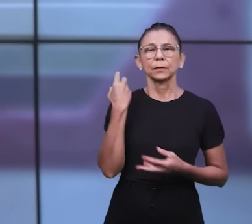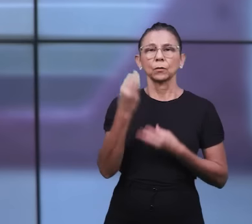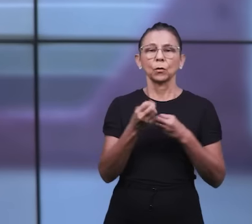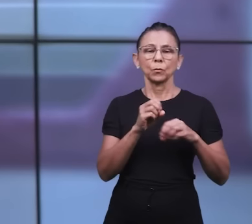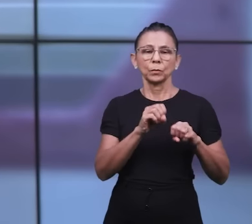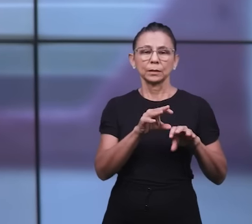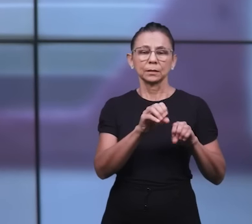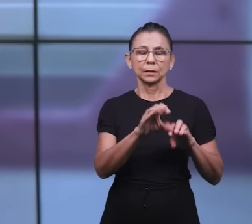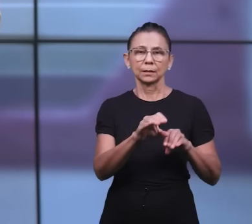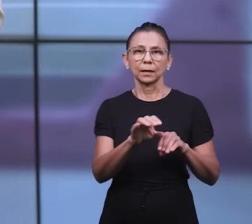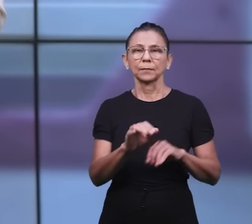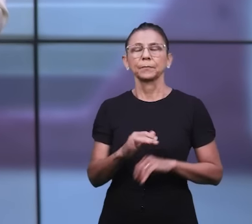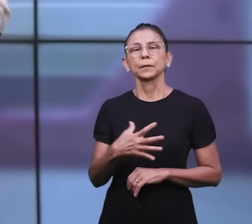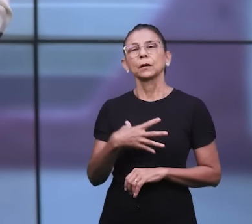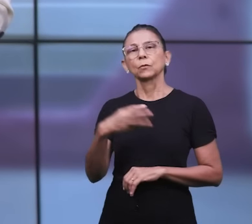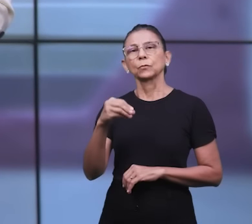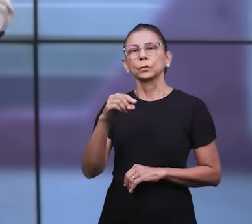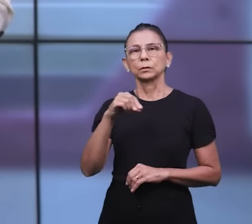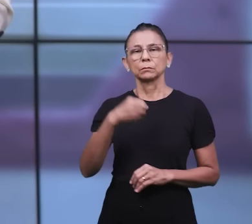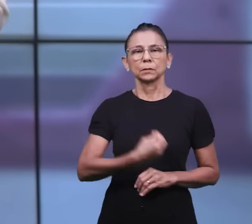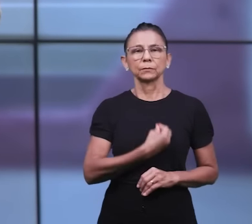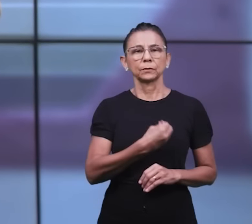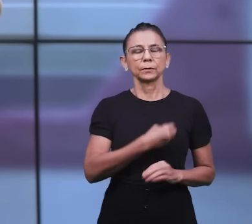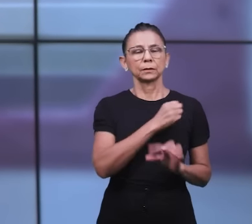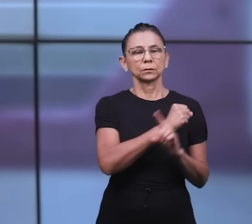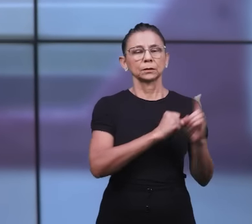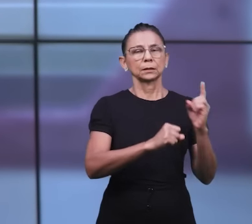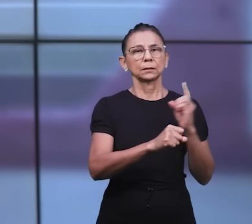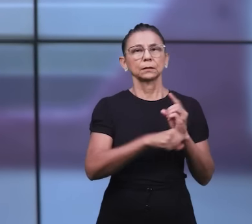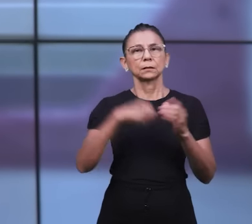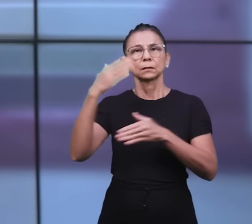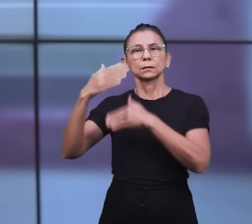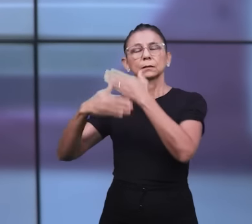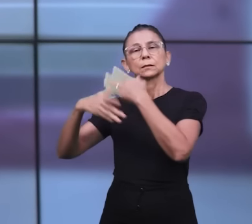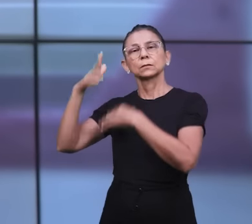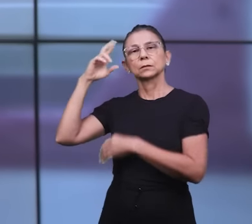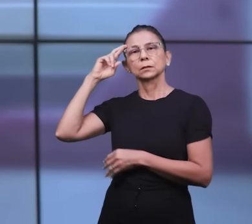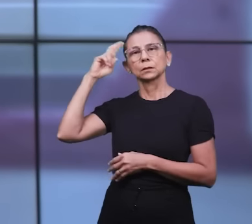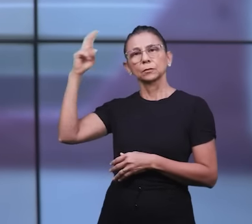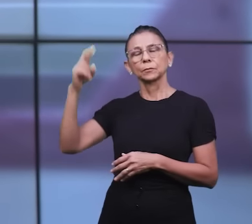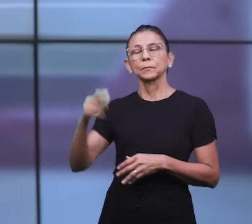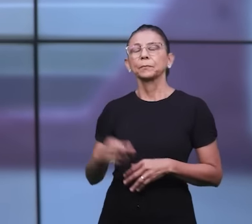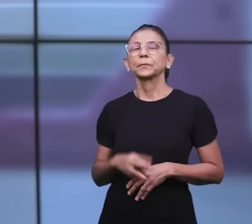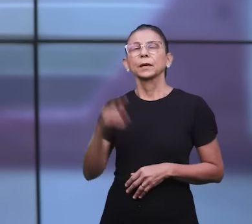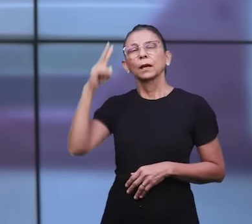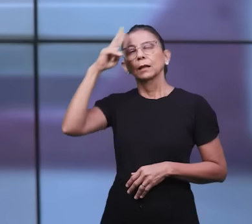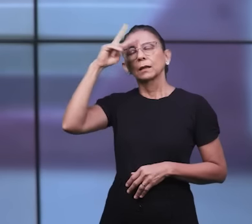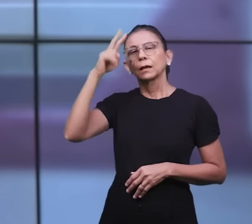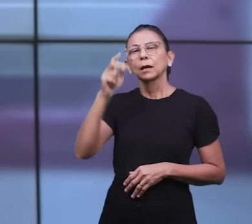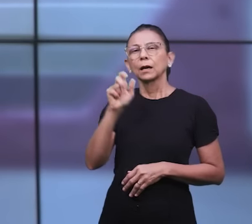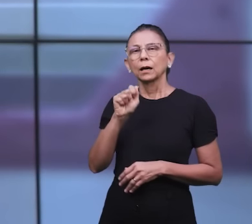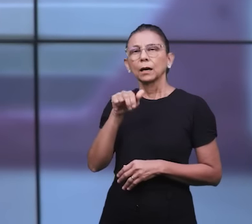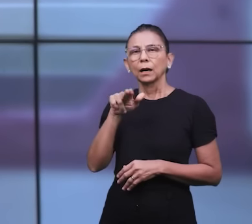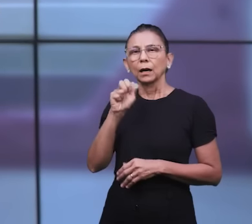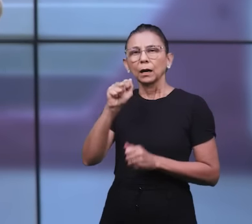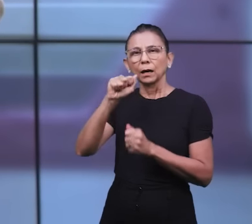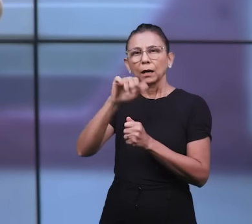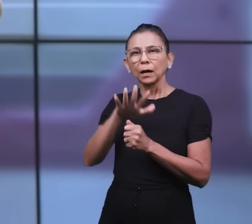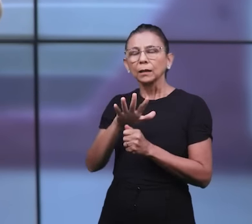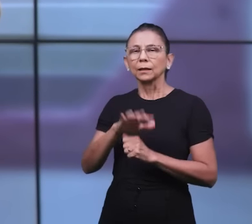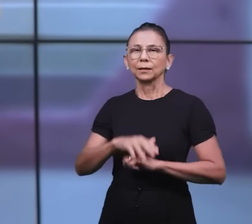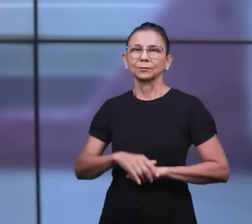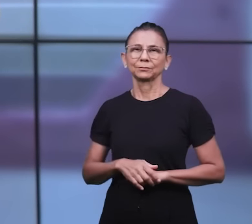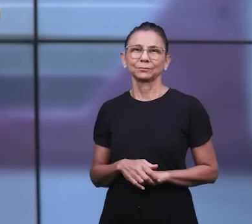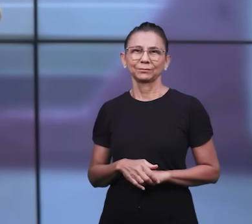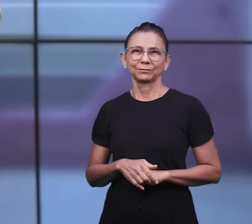presença do Senhor alicerçados no que aprendemos com Ana a respeito da Educação de Samuel ensinamos aos nossos filhos